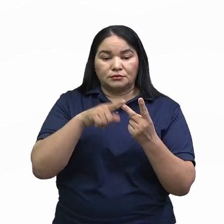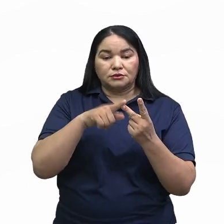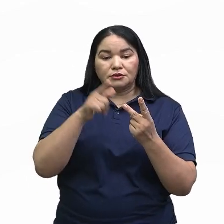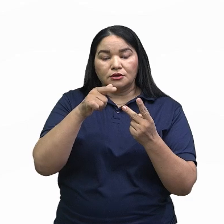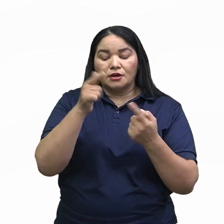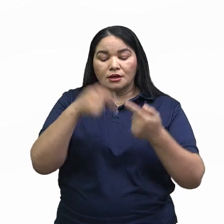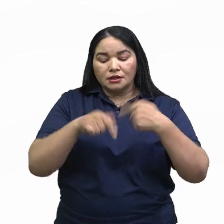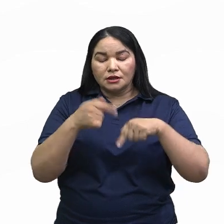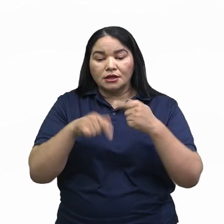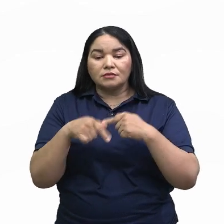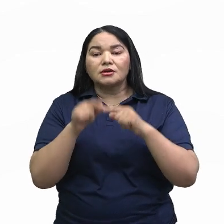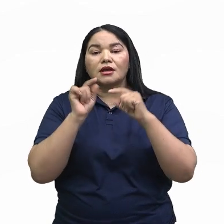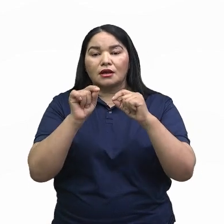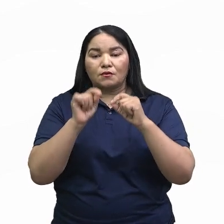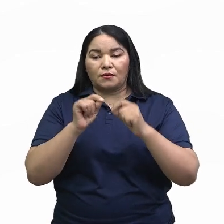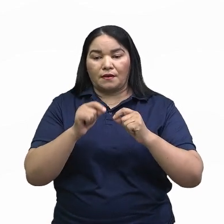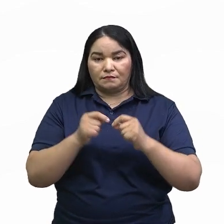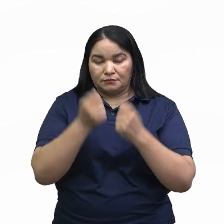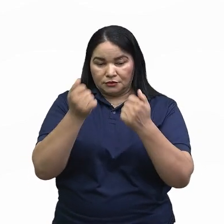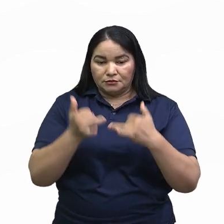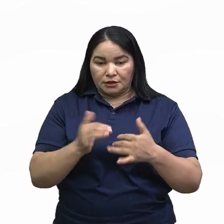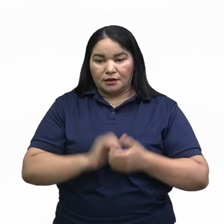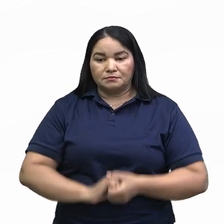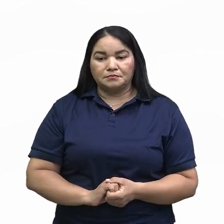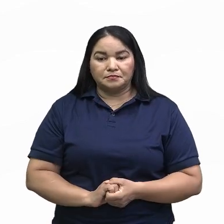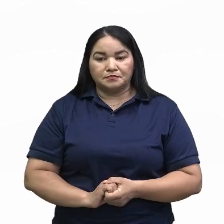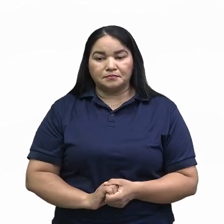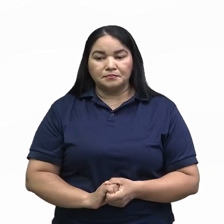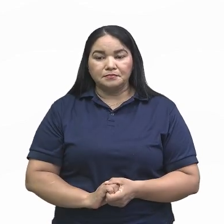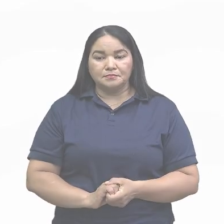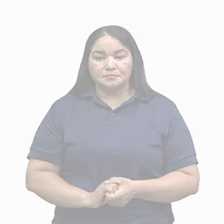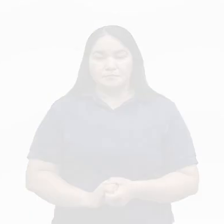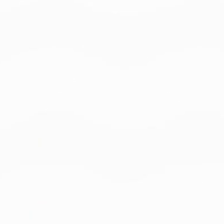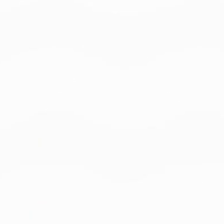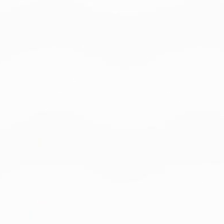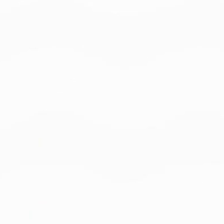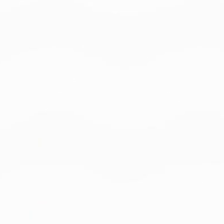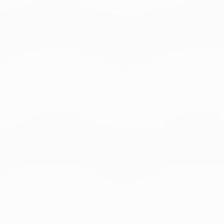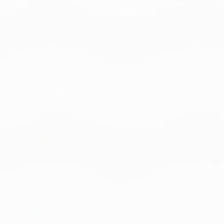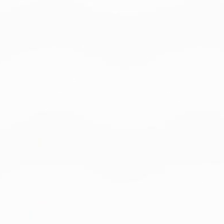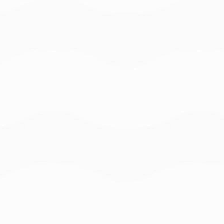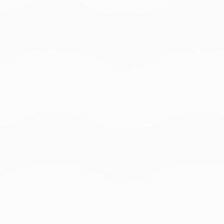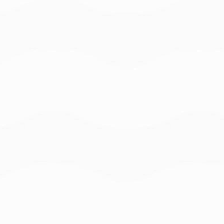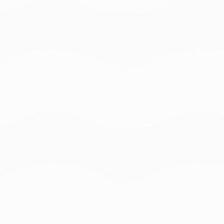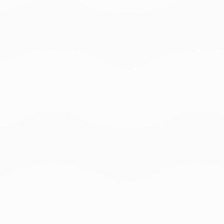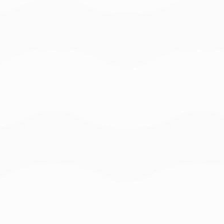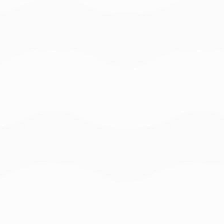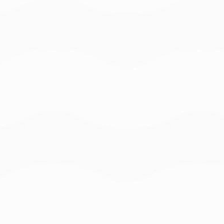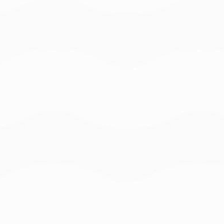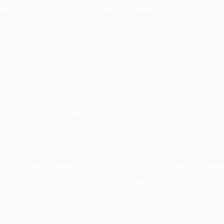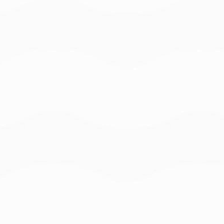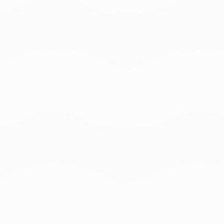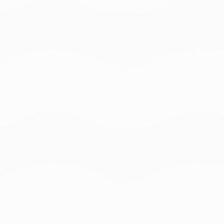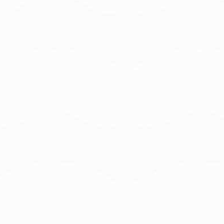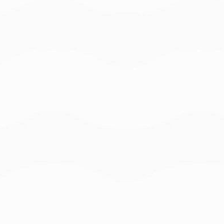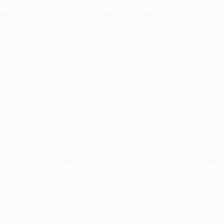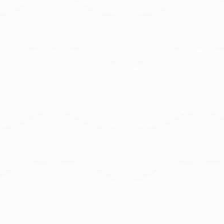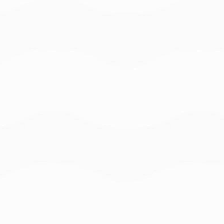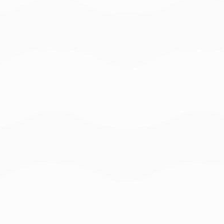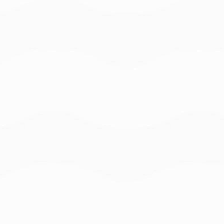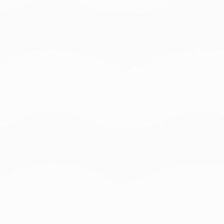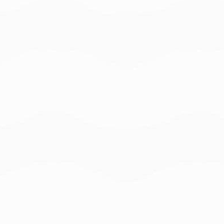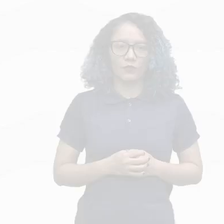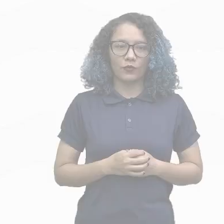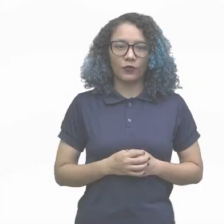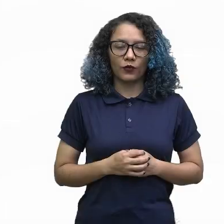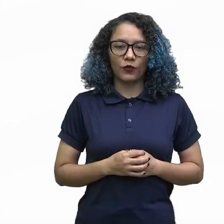a transformação das moléculas maiores em moléculas menores através de reações químicas. Lembra que eu falei, né, que